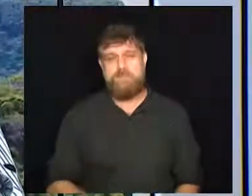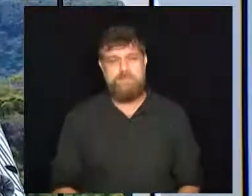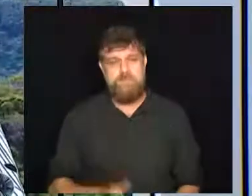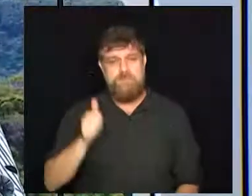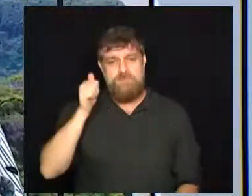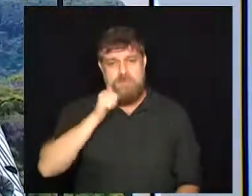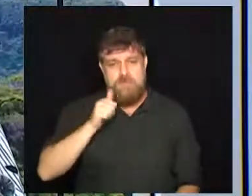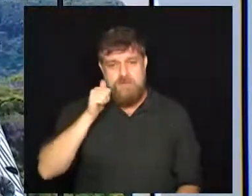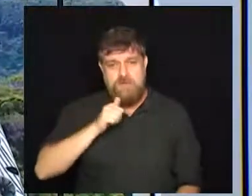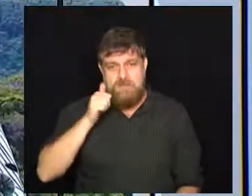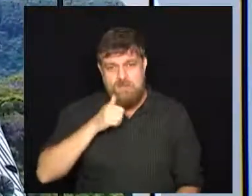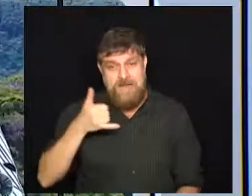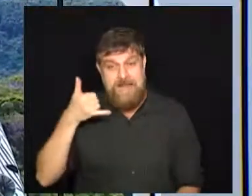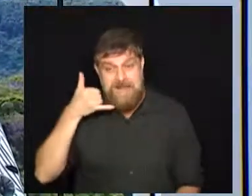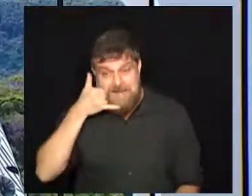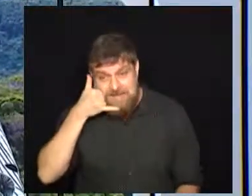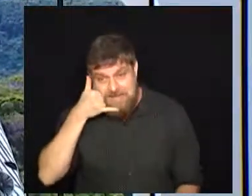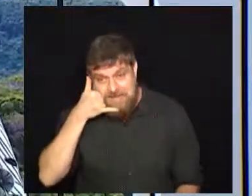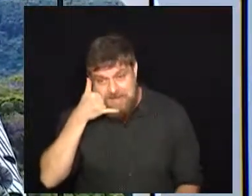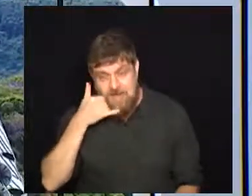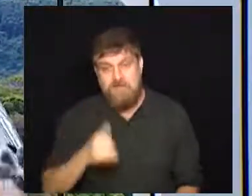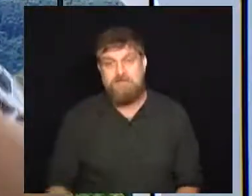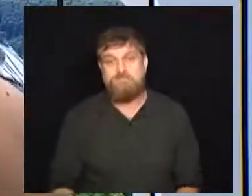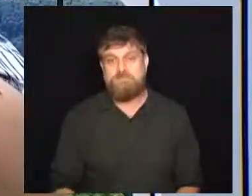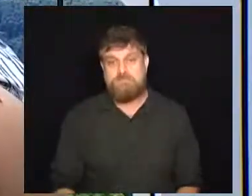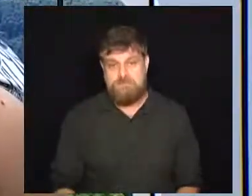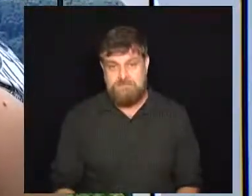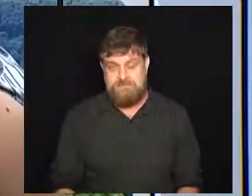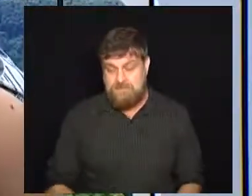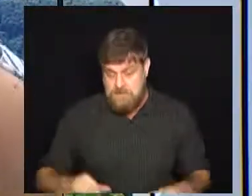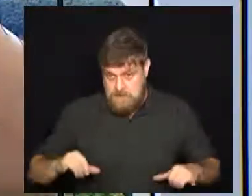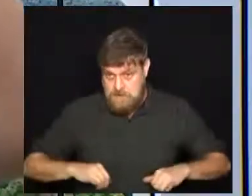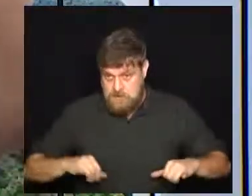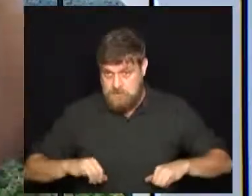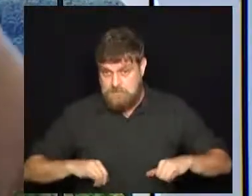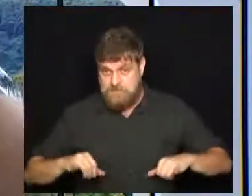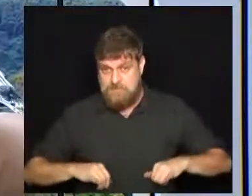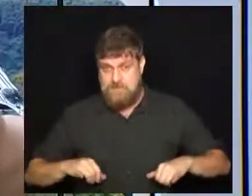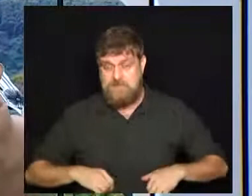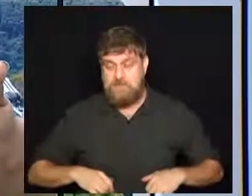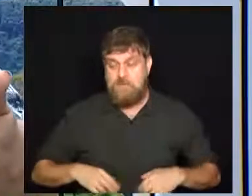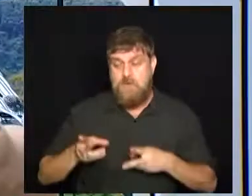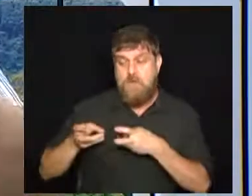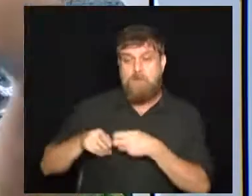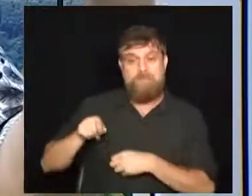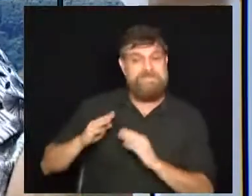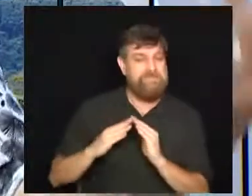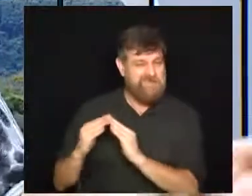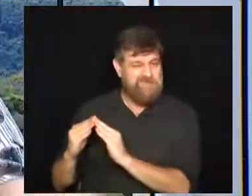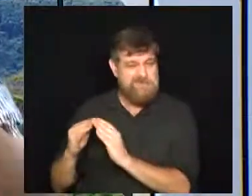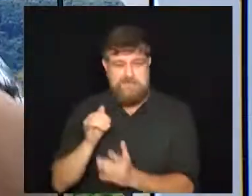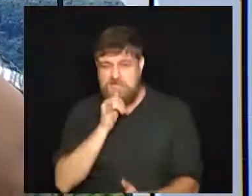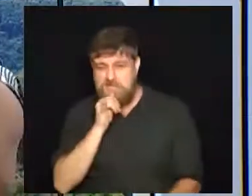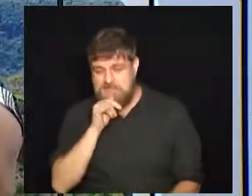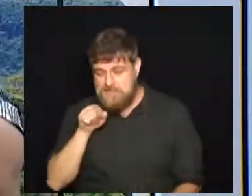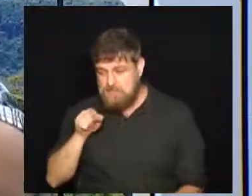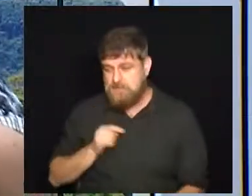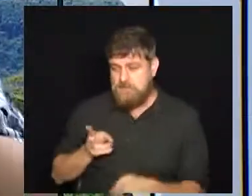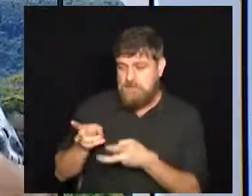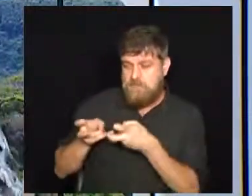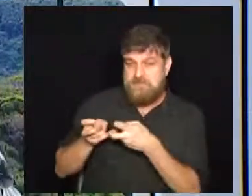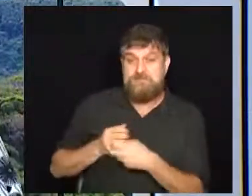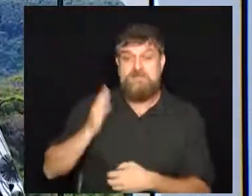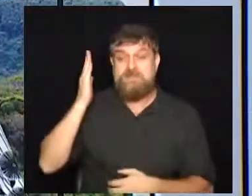ligar 180 para fazer a denúncia. Se ela está sofrendo ou se outra vizinha, companheira, ela tem